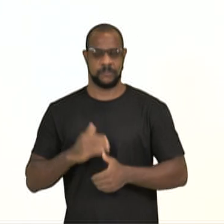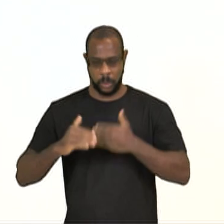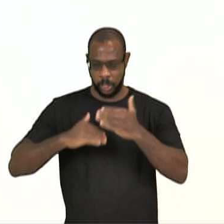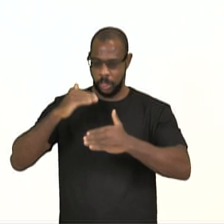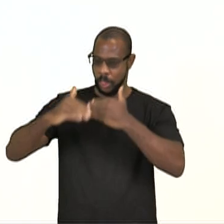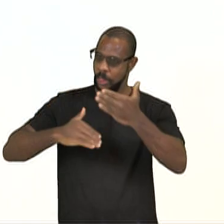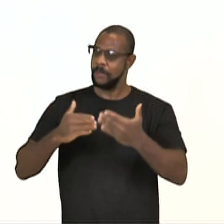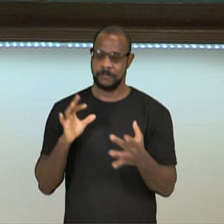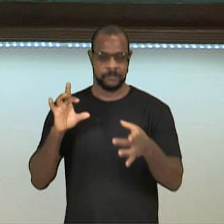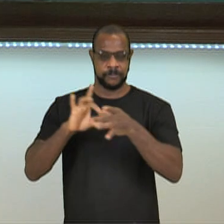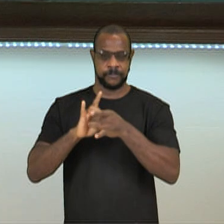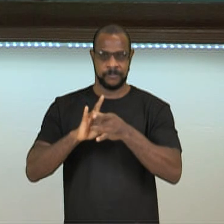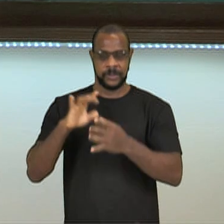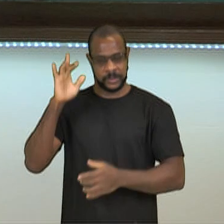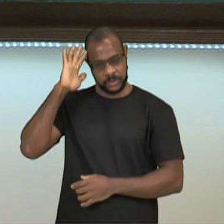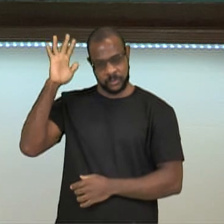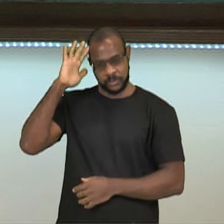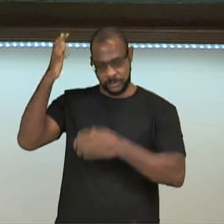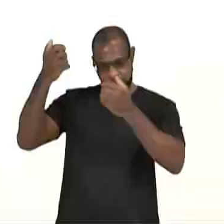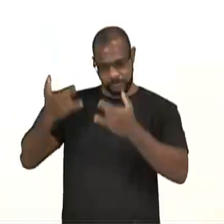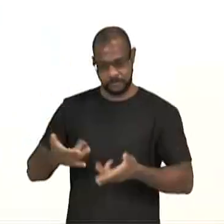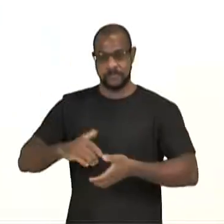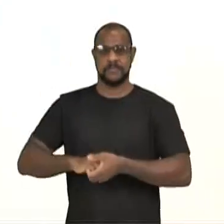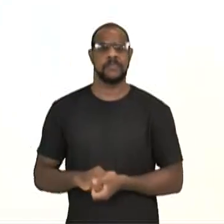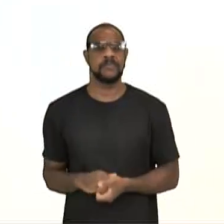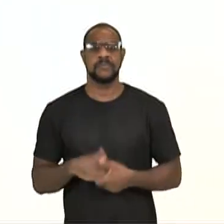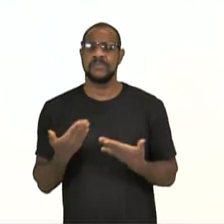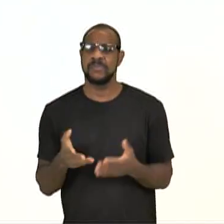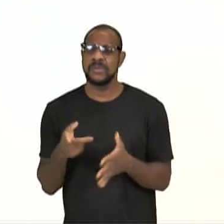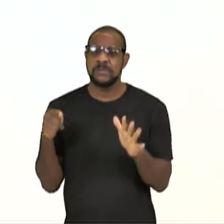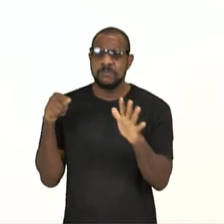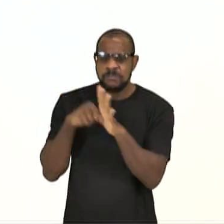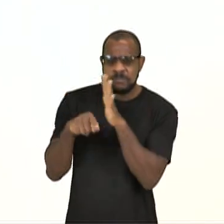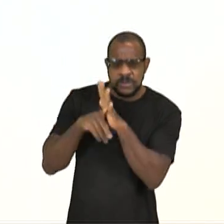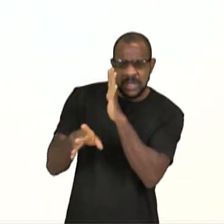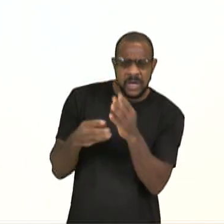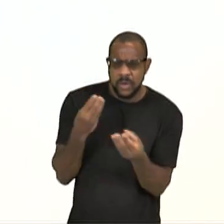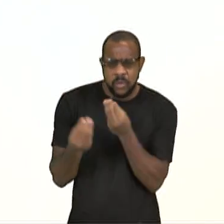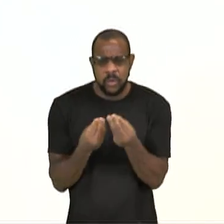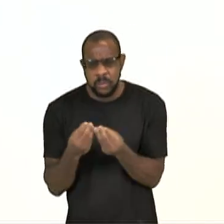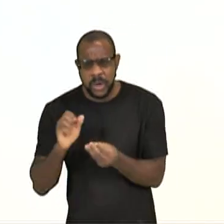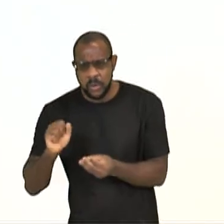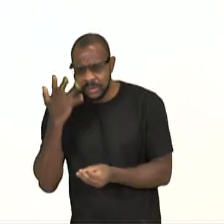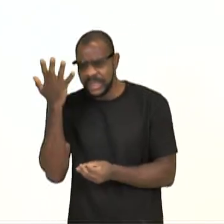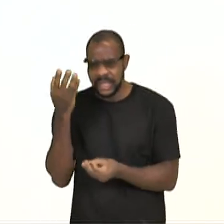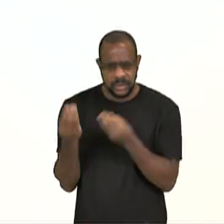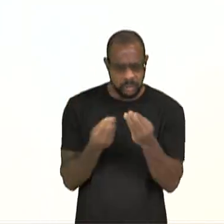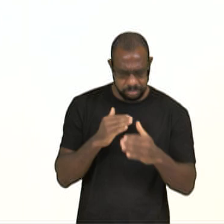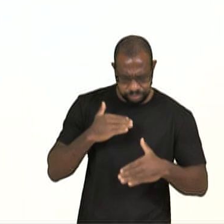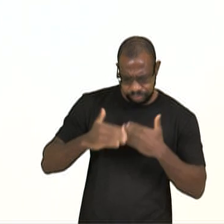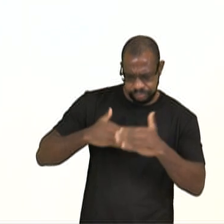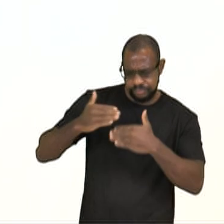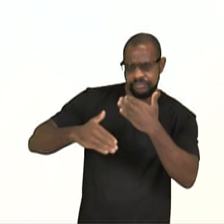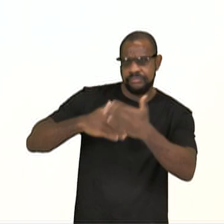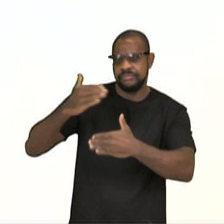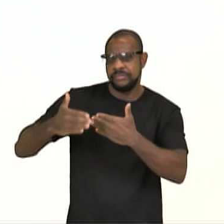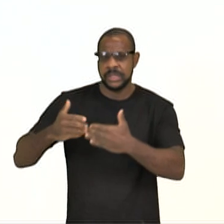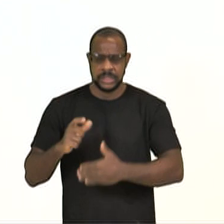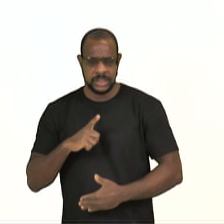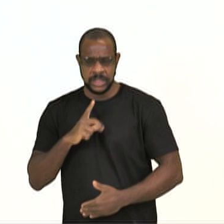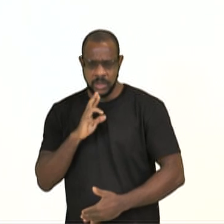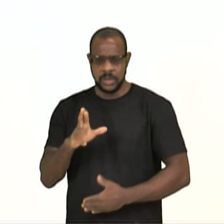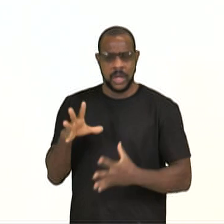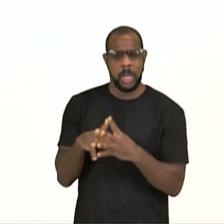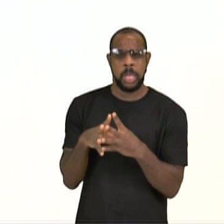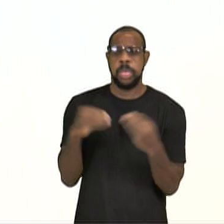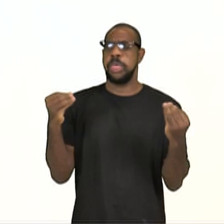evolucionista. E aí, você já se perguntou como ocorre esse processo evolutivo que resultou no desaparecimento de algumas